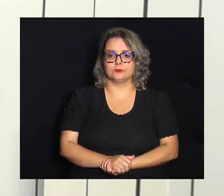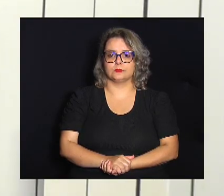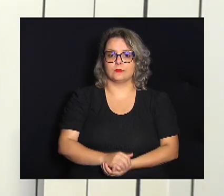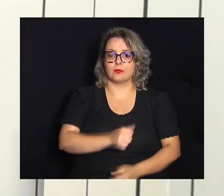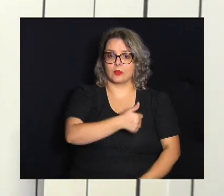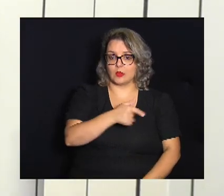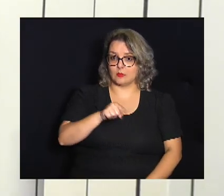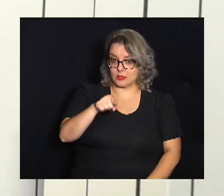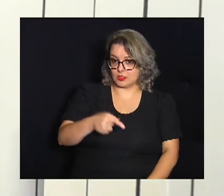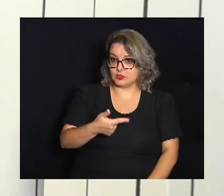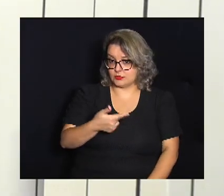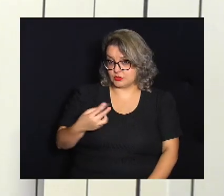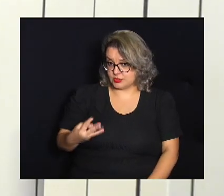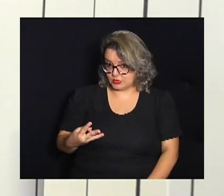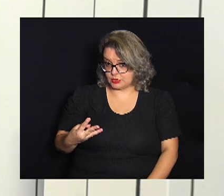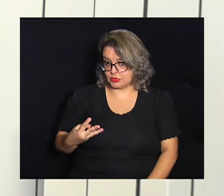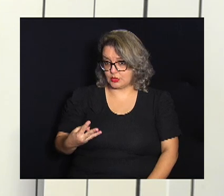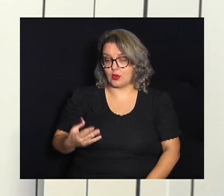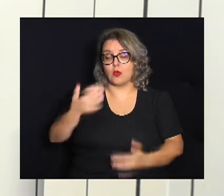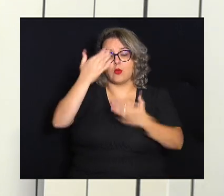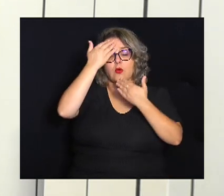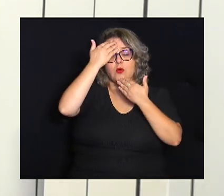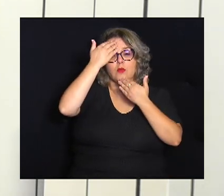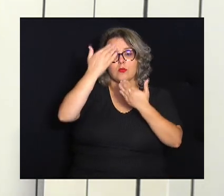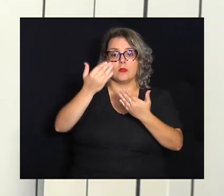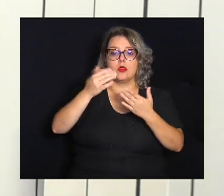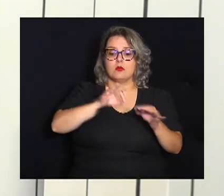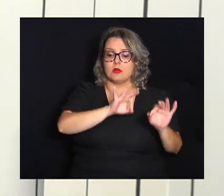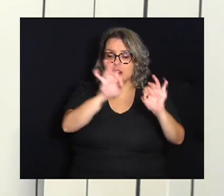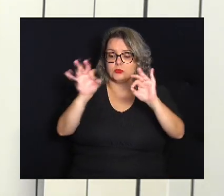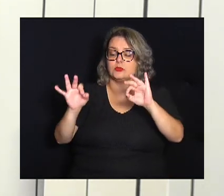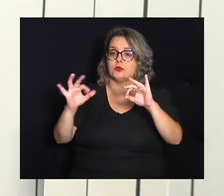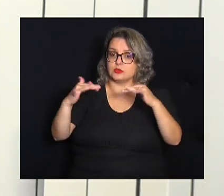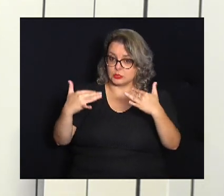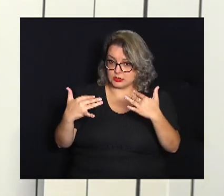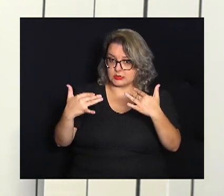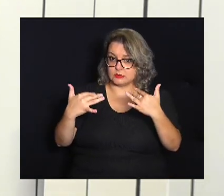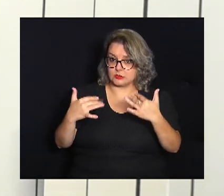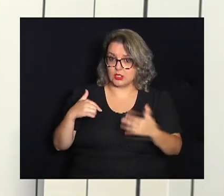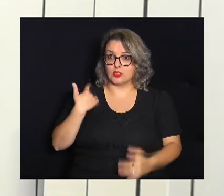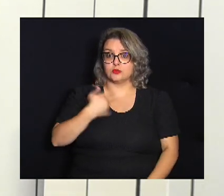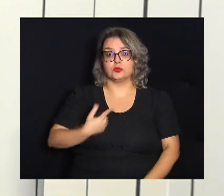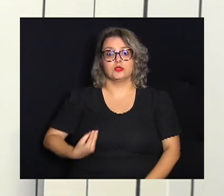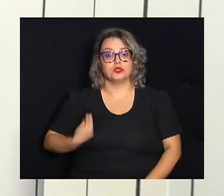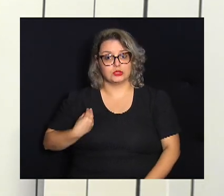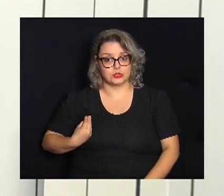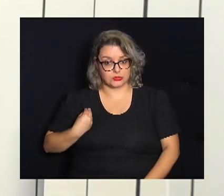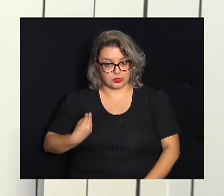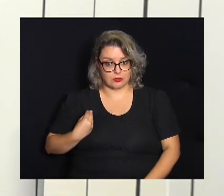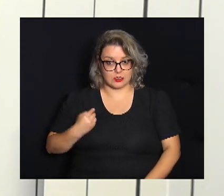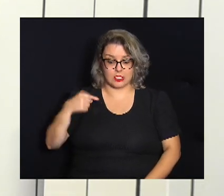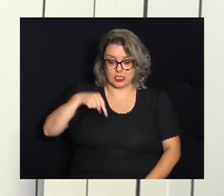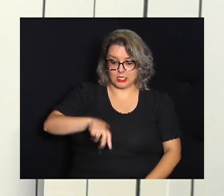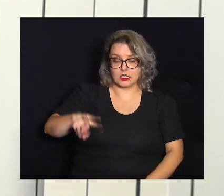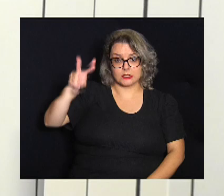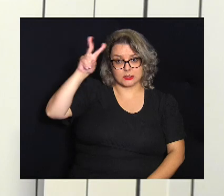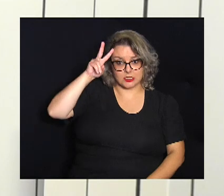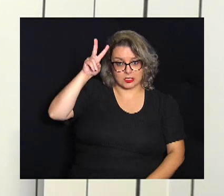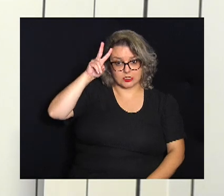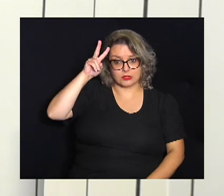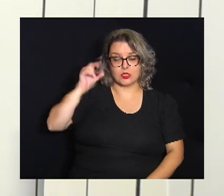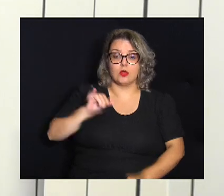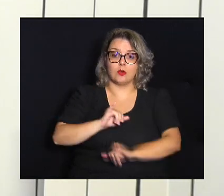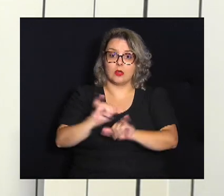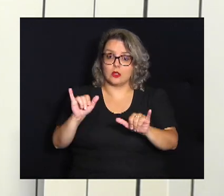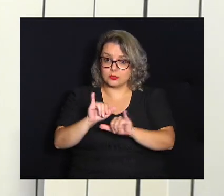12:00 mais 23 minutos. Muito obrigado pela sua companhia, pela sua audiência. Estamos ao vivo nesta segunda-feira com as